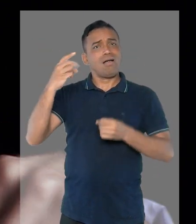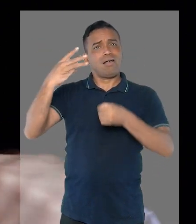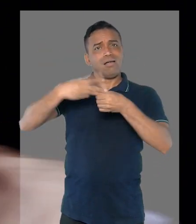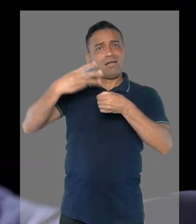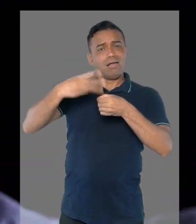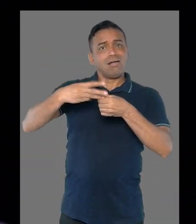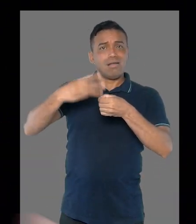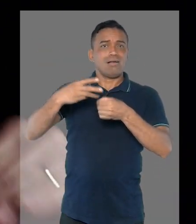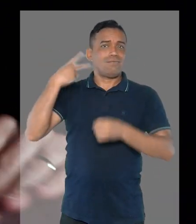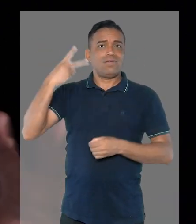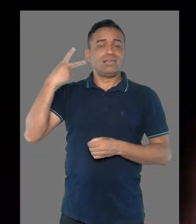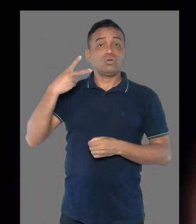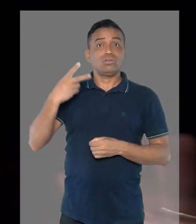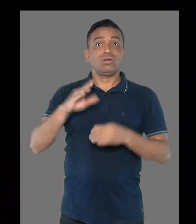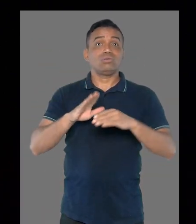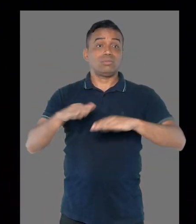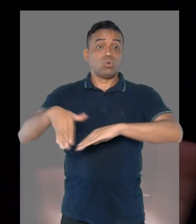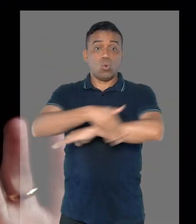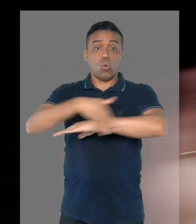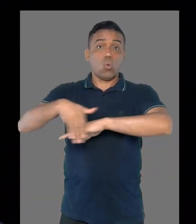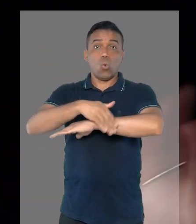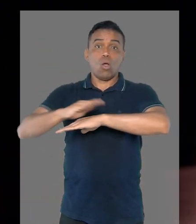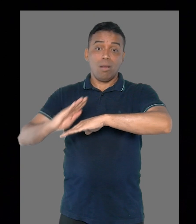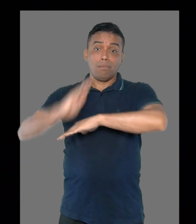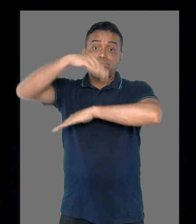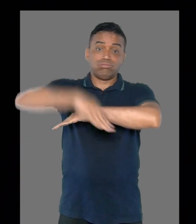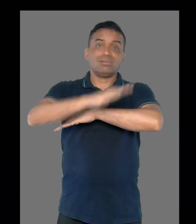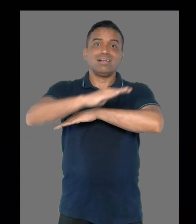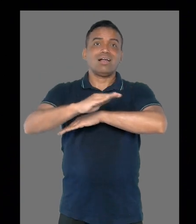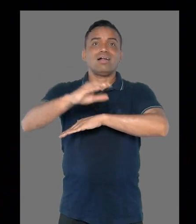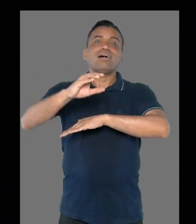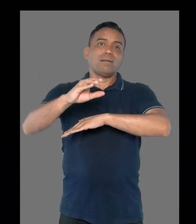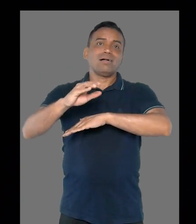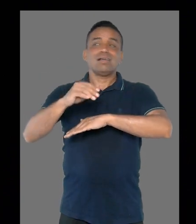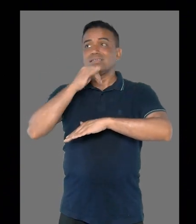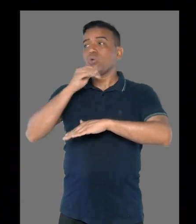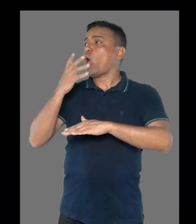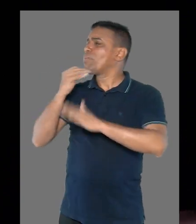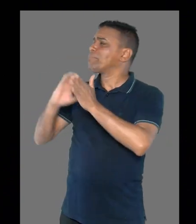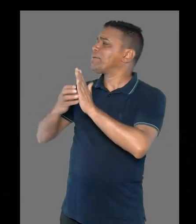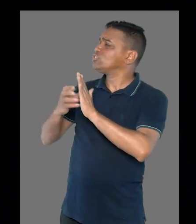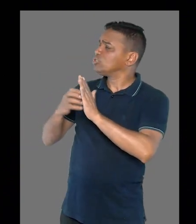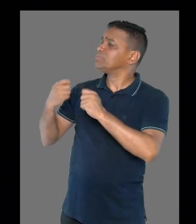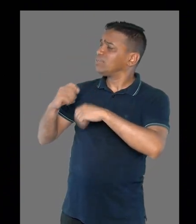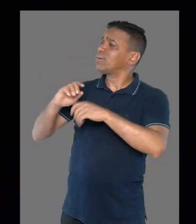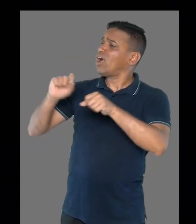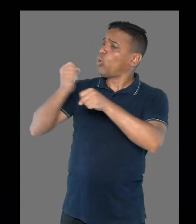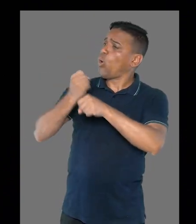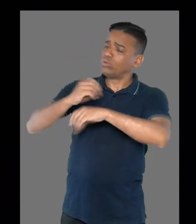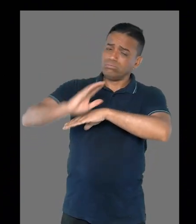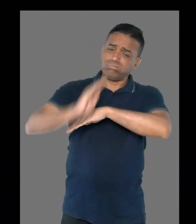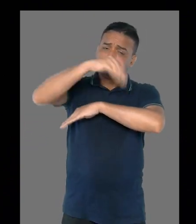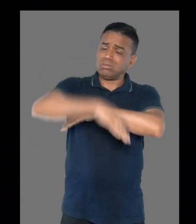discutindo o quebra-mola. Estavam fazendo racha numa rua em Carangola. Precisavam de colocar um quebra-mola na rua. Aí um camarada de um partido falou assim, a gente tem que colocar um quebra-mola.